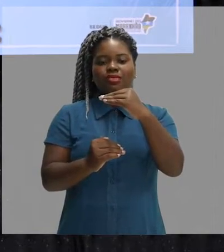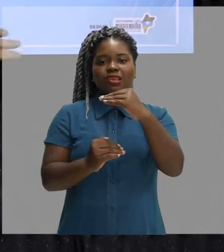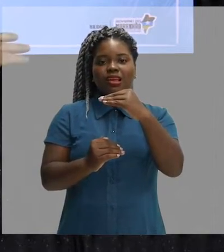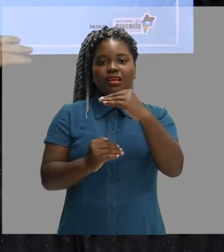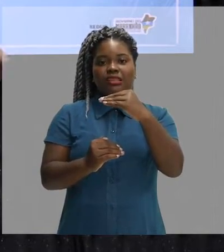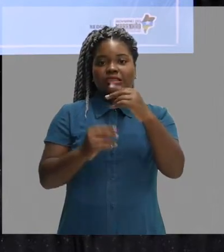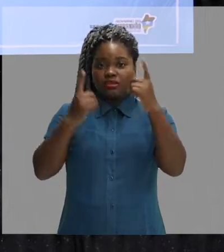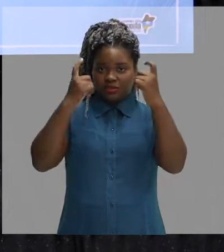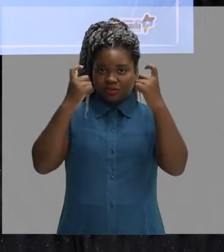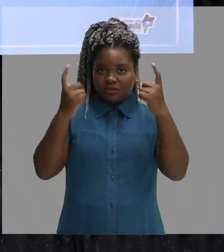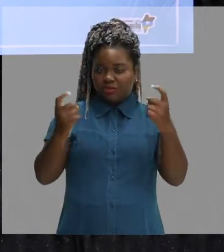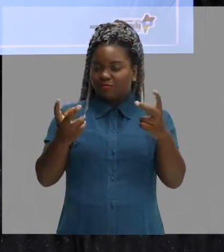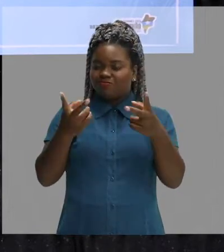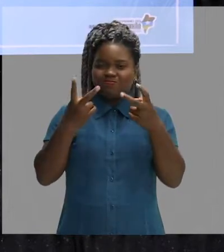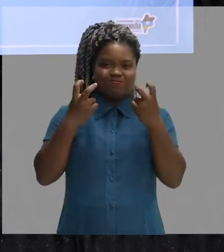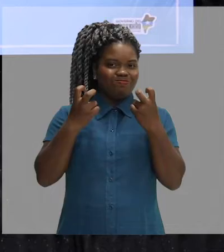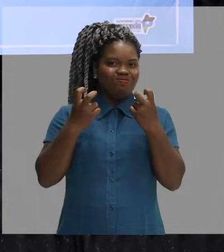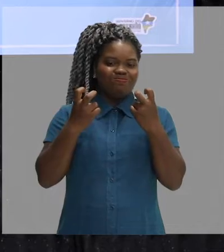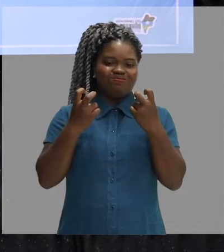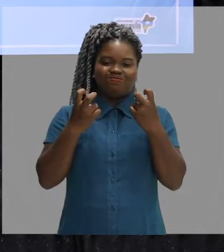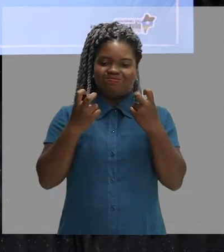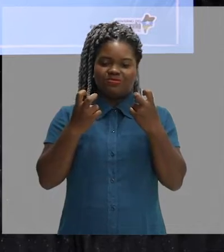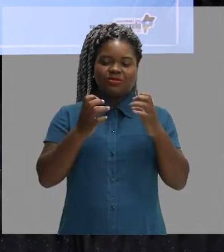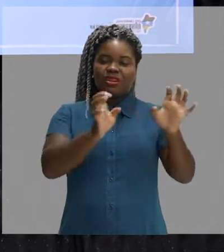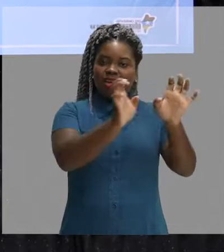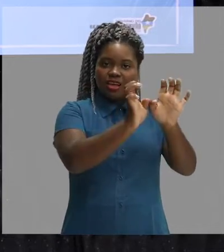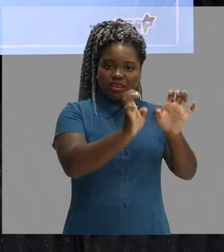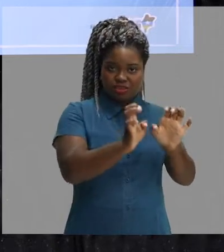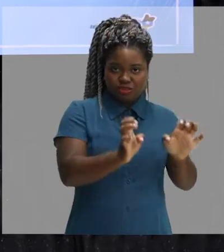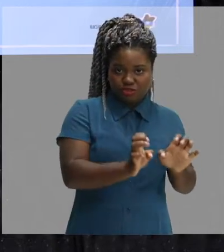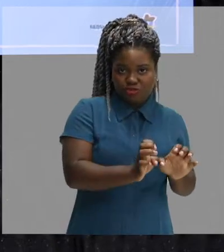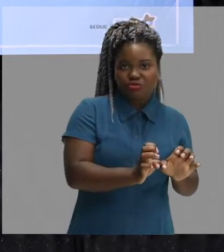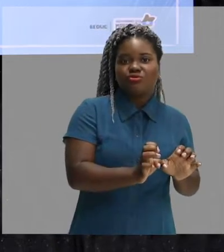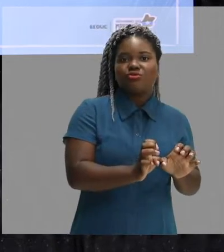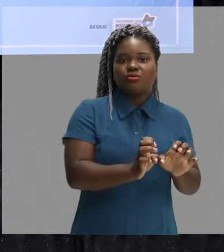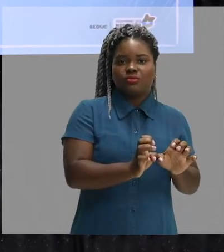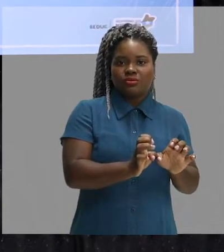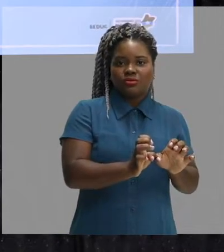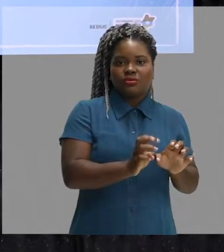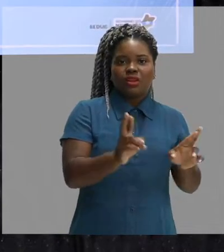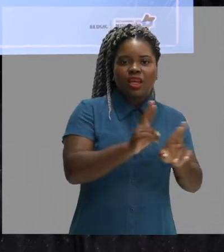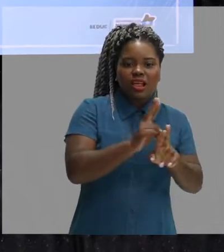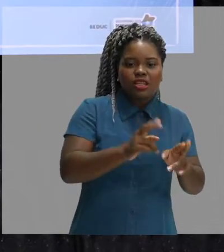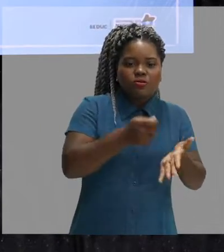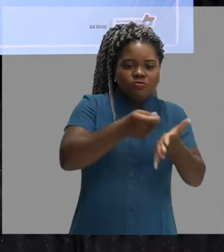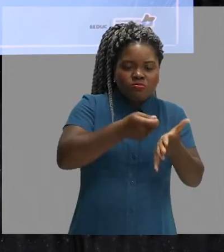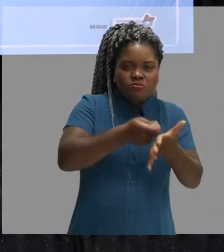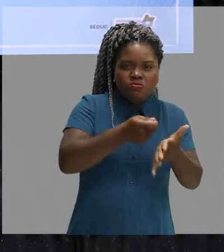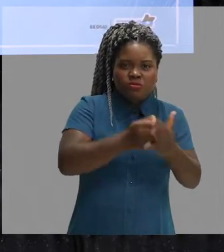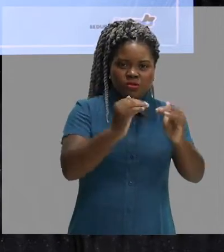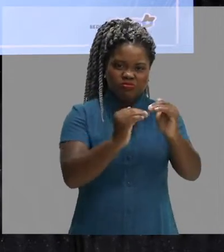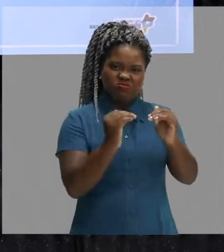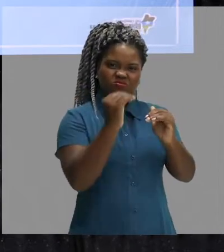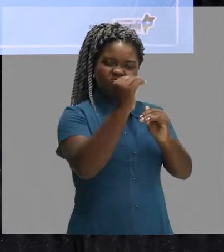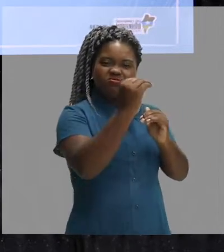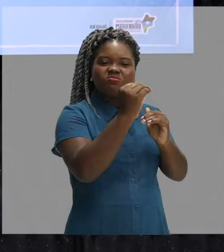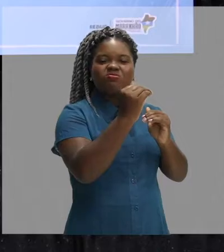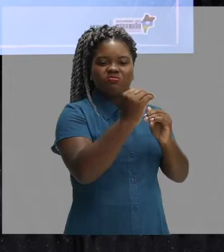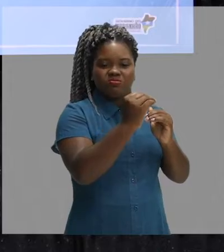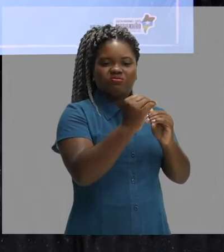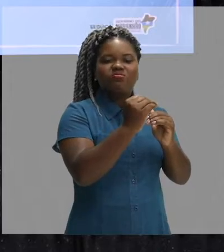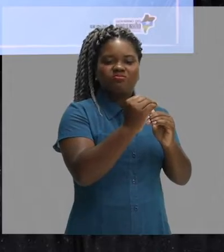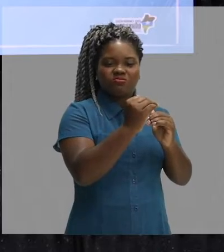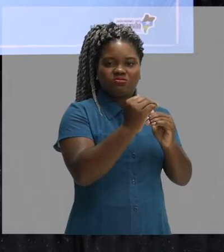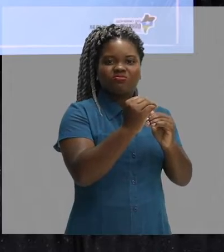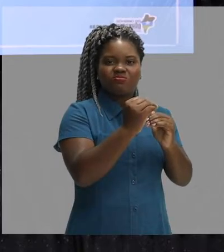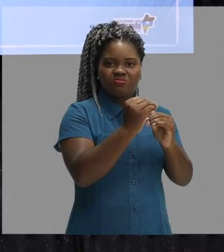não visíveis, como a violência estrutural, das relações de dominação. Lembra que dominação é uma relação social, tem